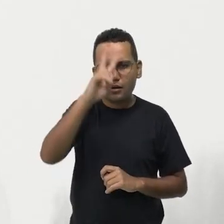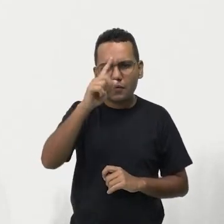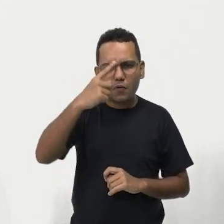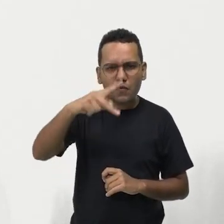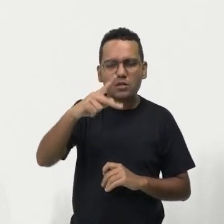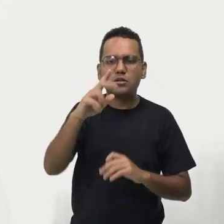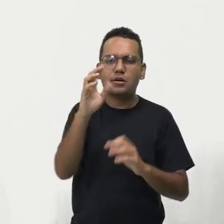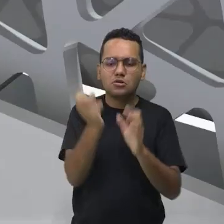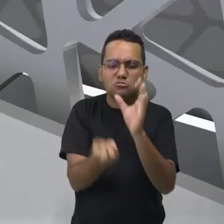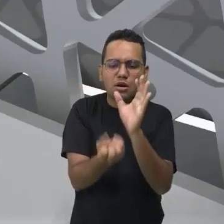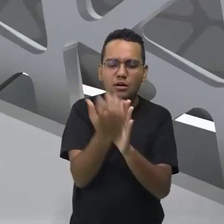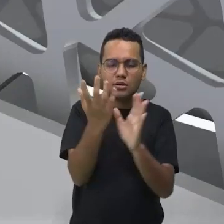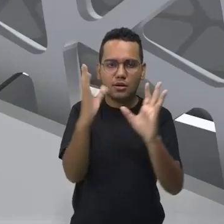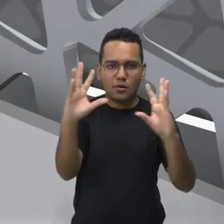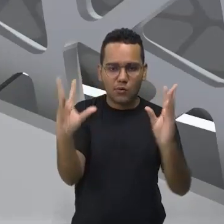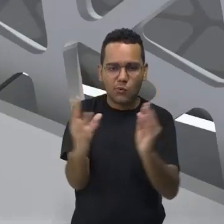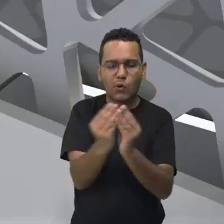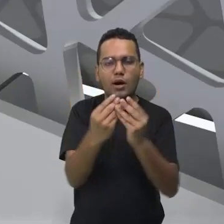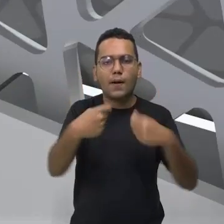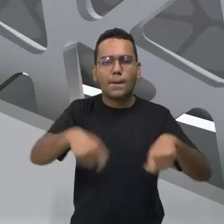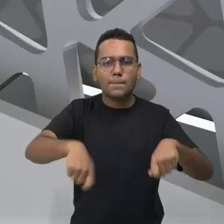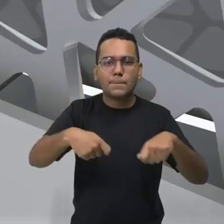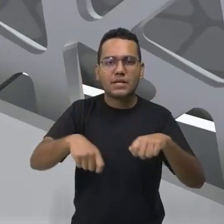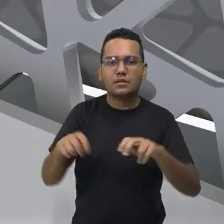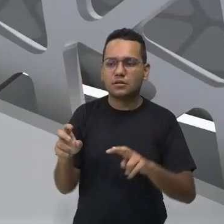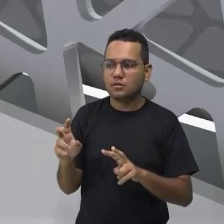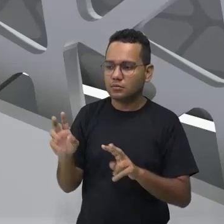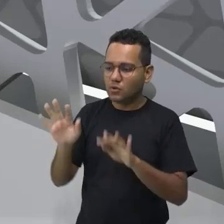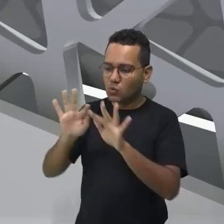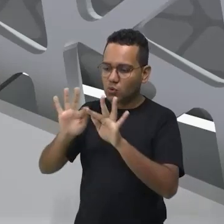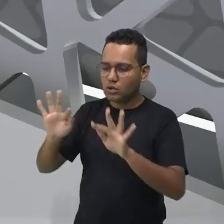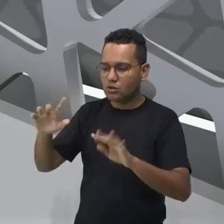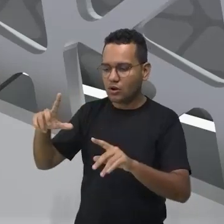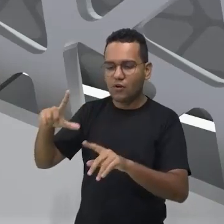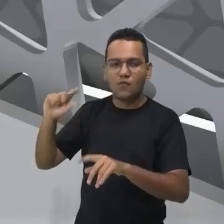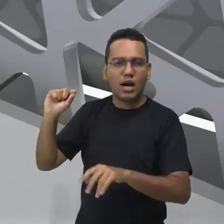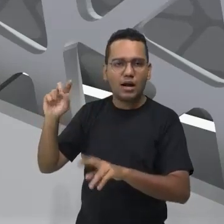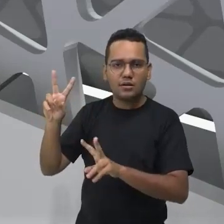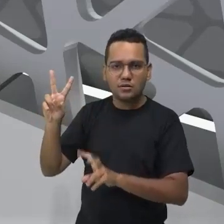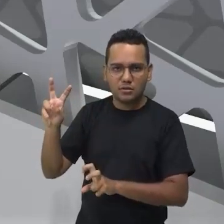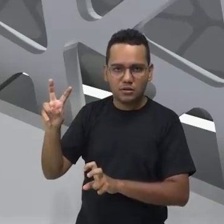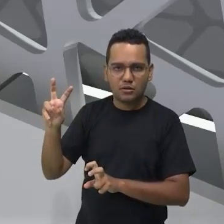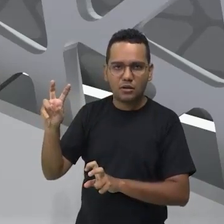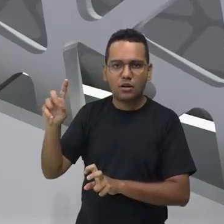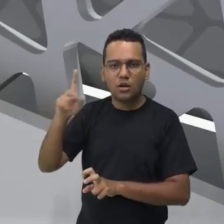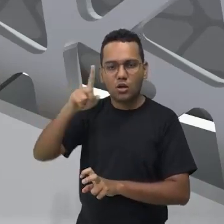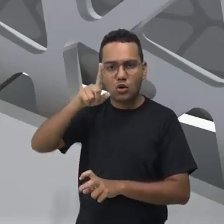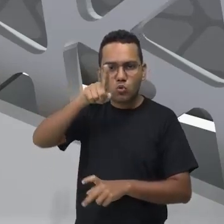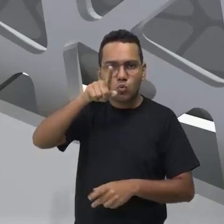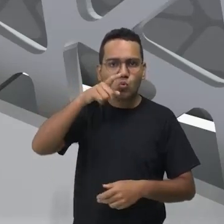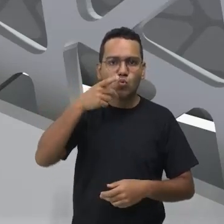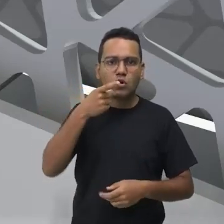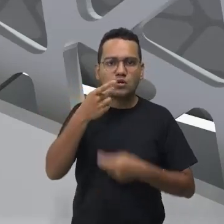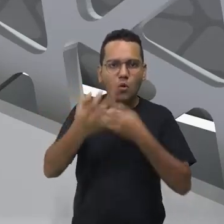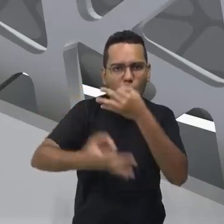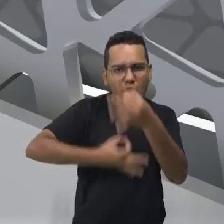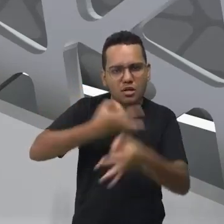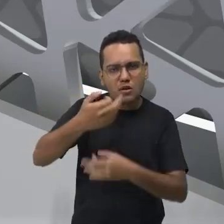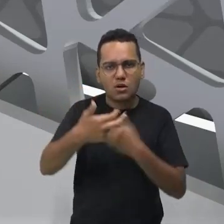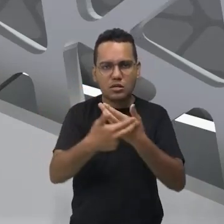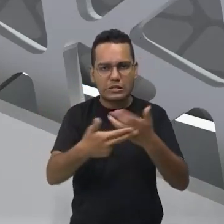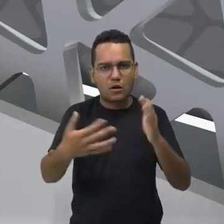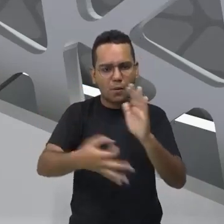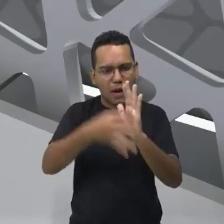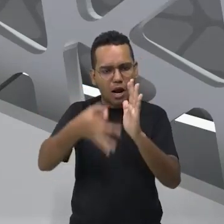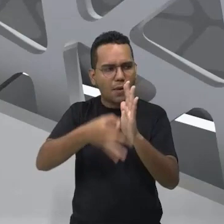resumo, você tem que fazer paráfrases, você tem que escrever o texto com as suas palavras, certo? Pode pegar